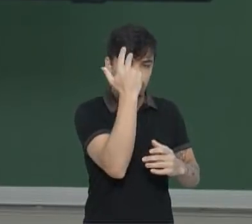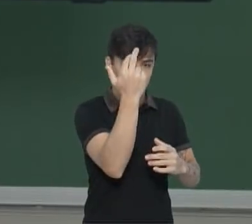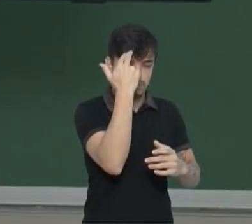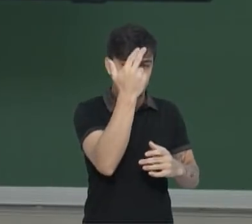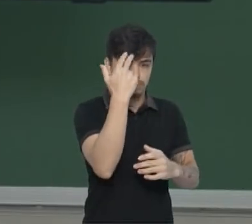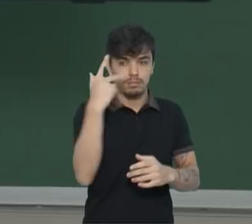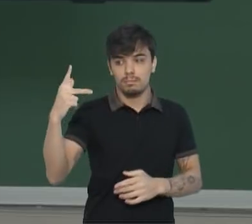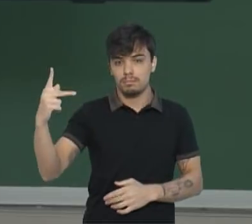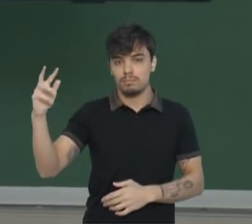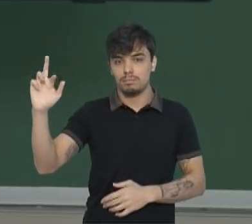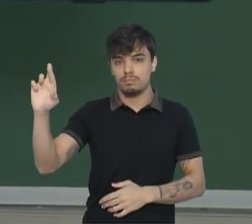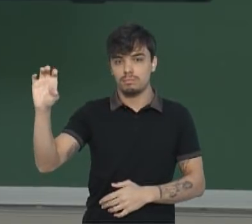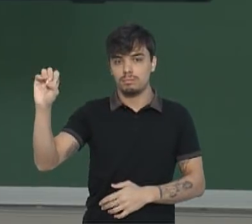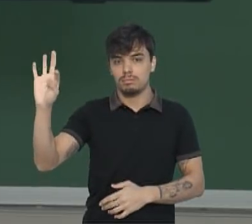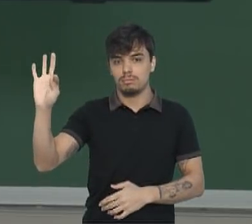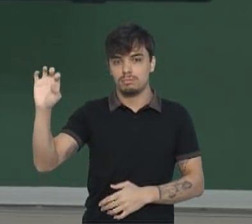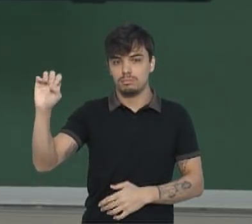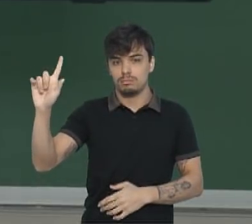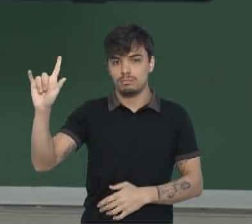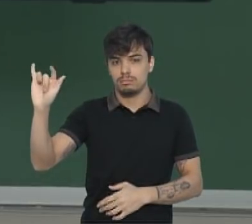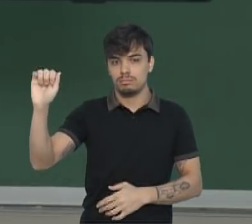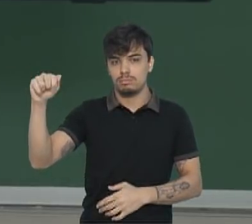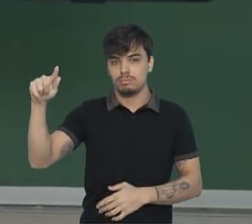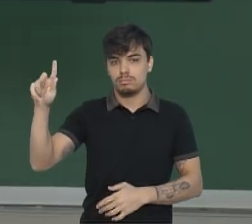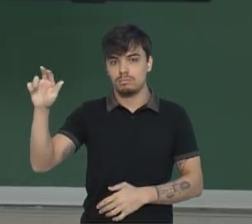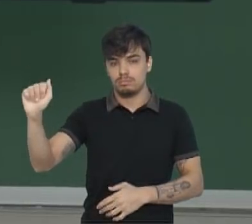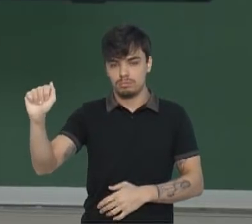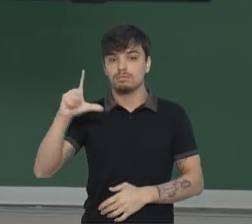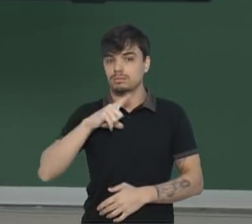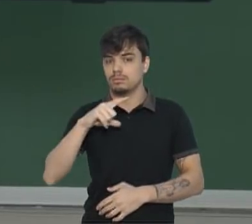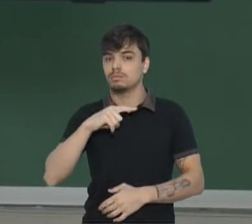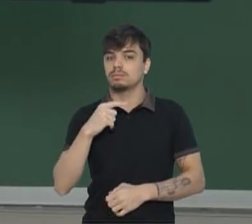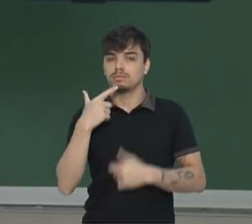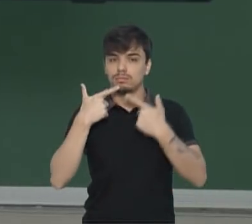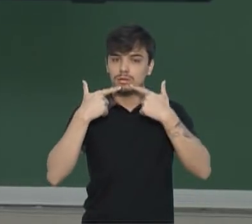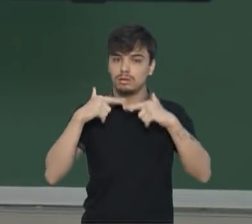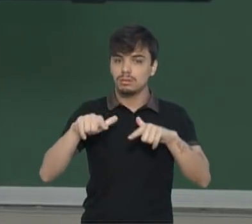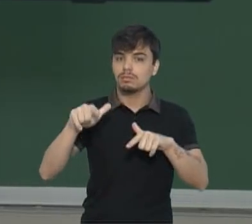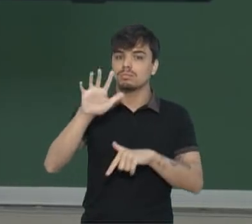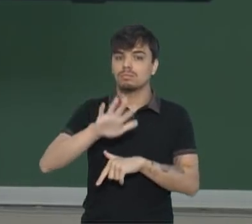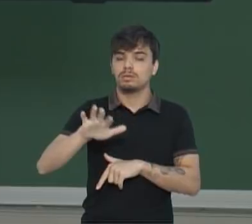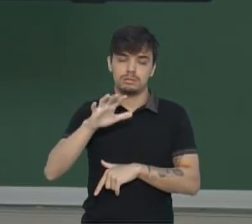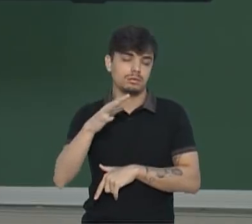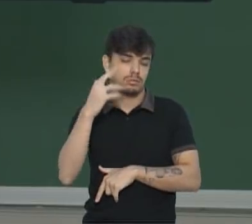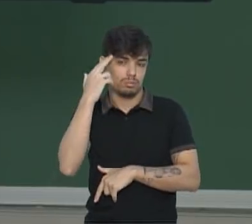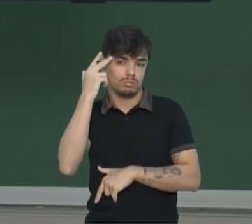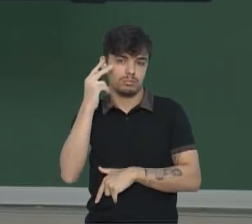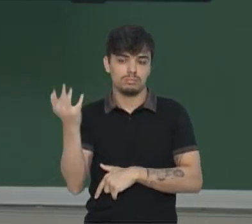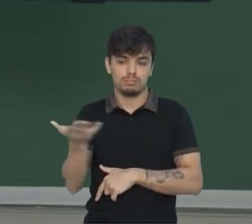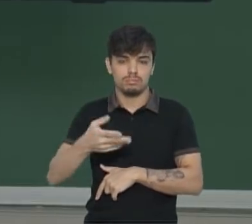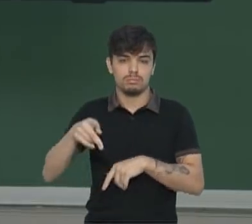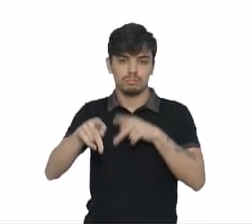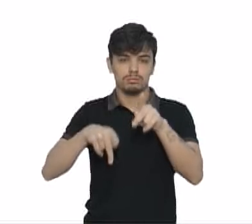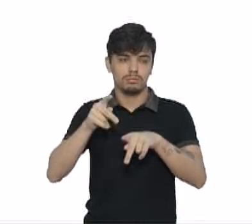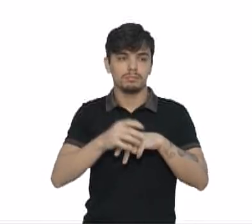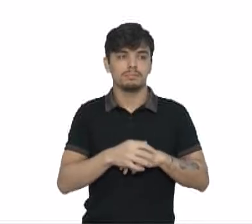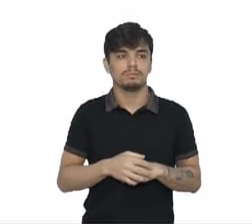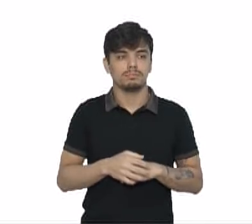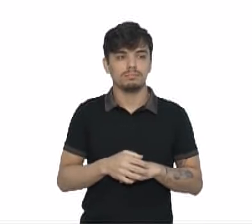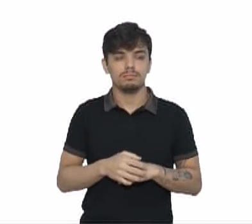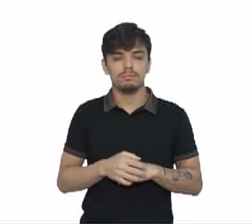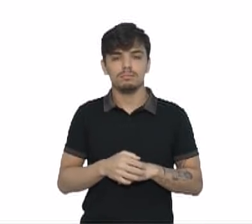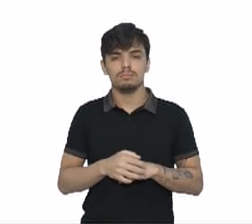de protolíngua. Então, eles têm uma linguagem comum entre eles. B. Cite duas causas do colapso do Império